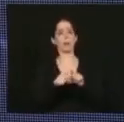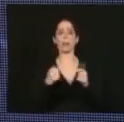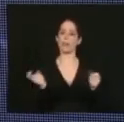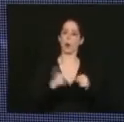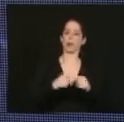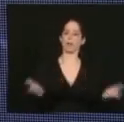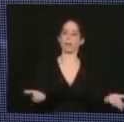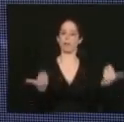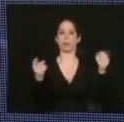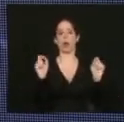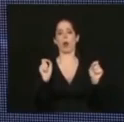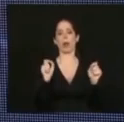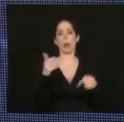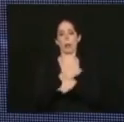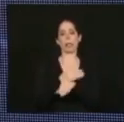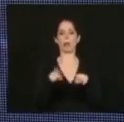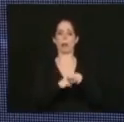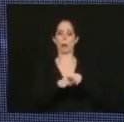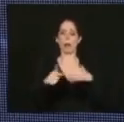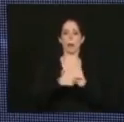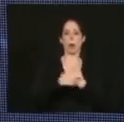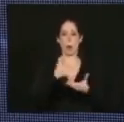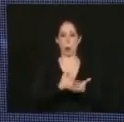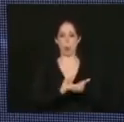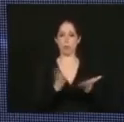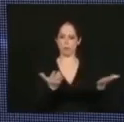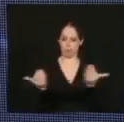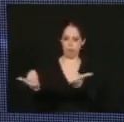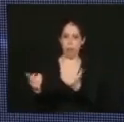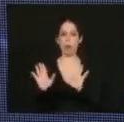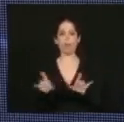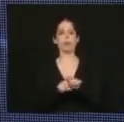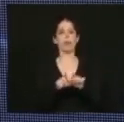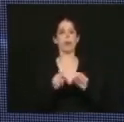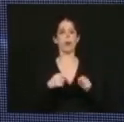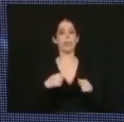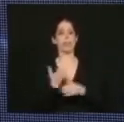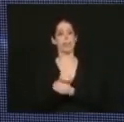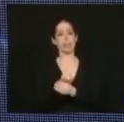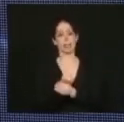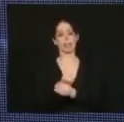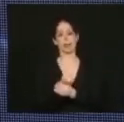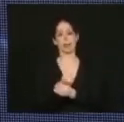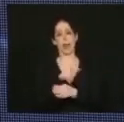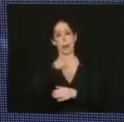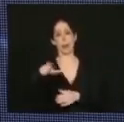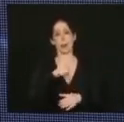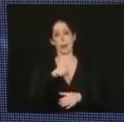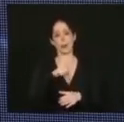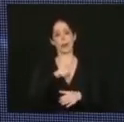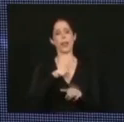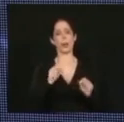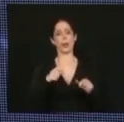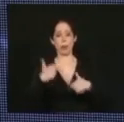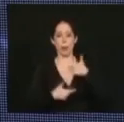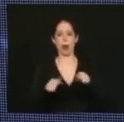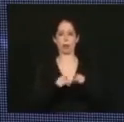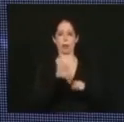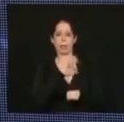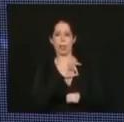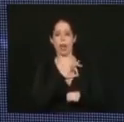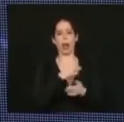participação e o papel do Conselho Mas precisamos garantir que o povo tenha trabalho tem a renda e que as nossas crianças